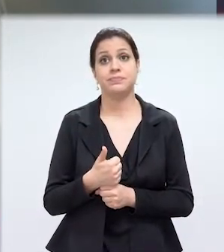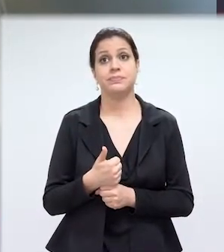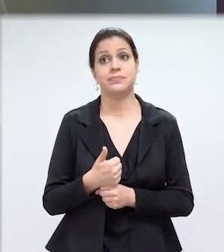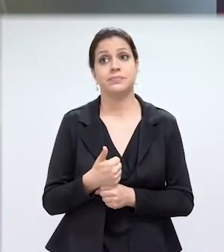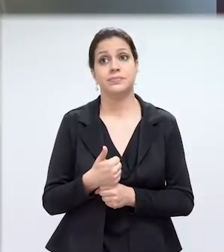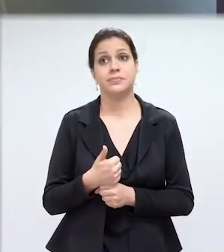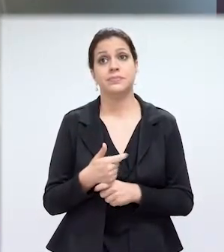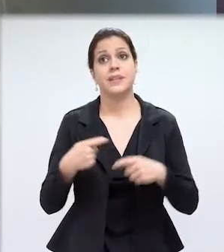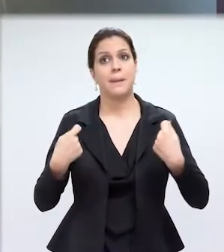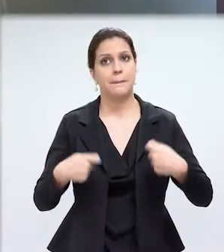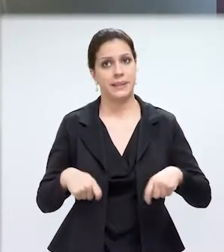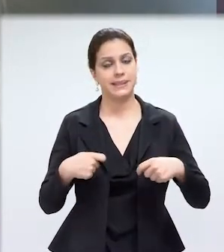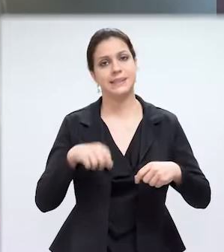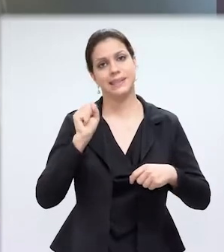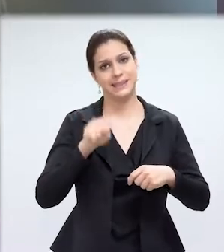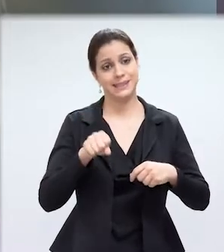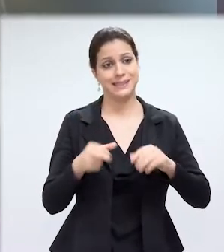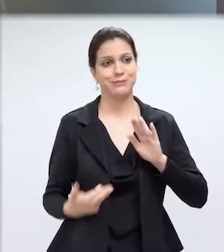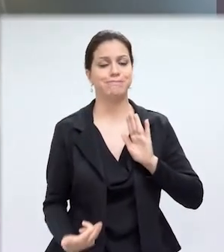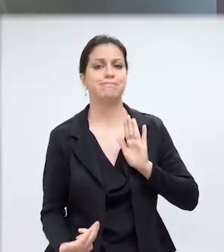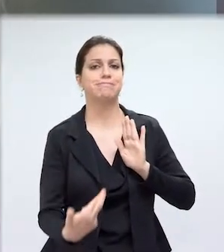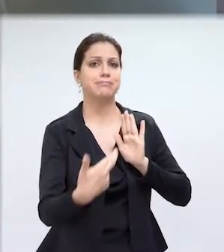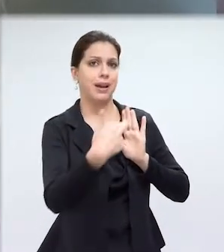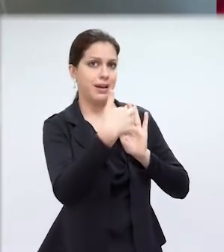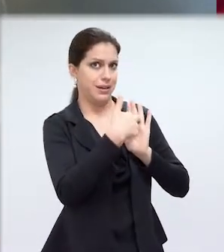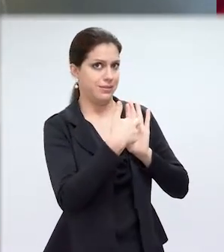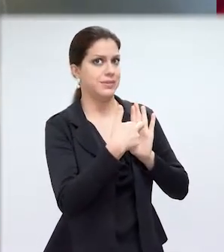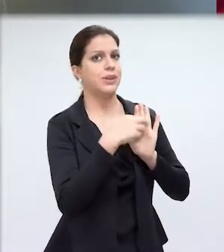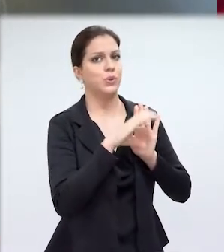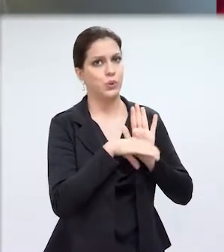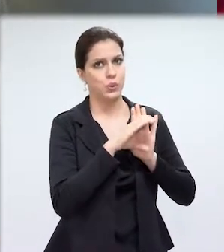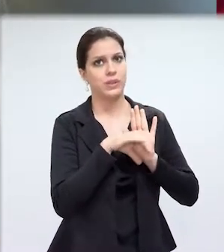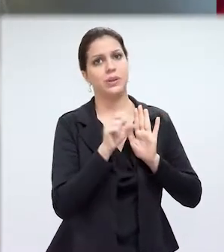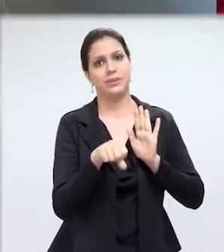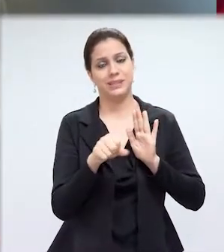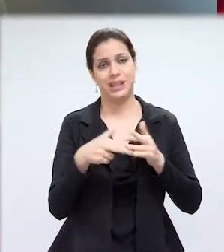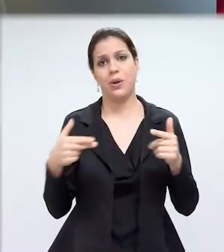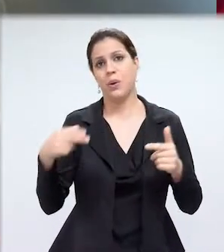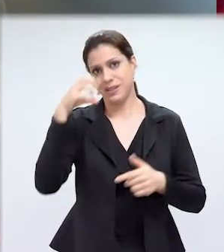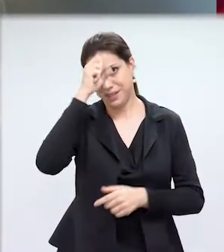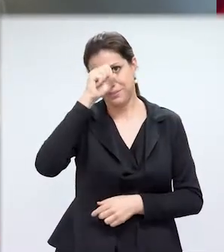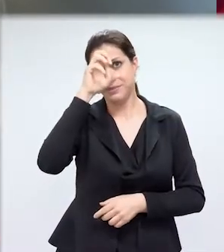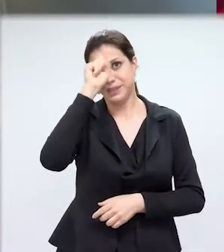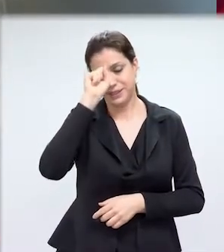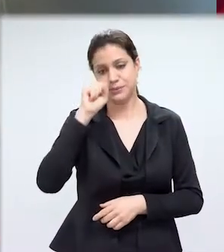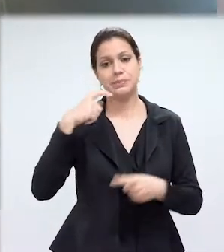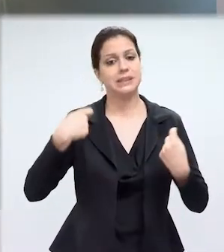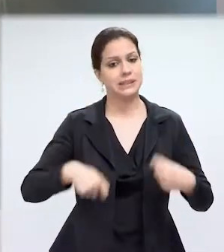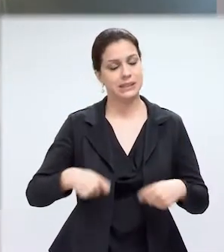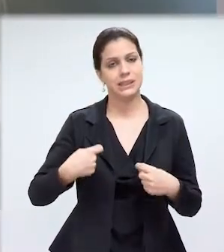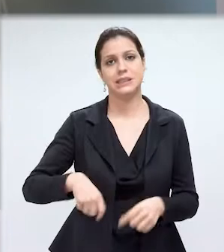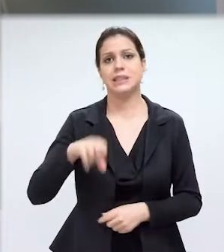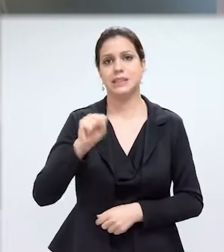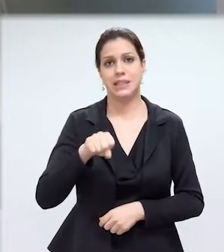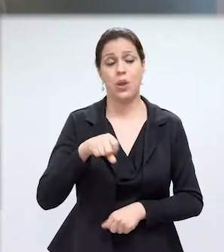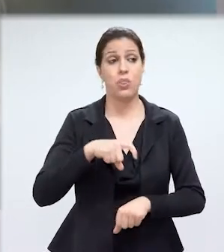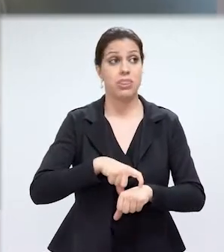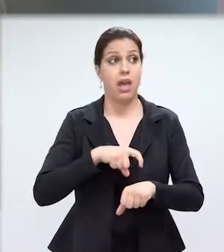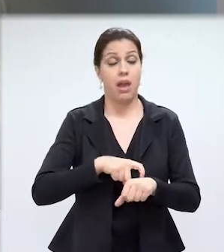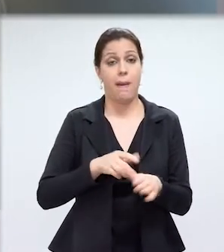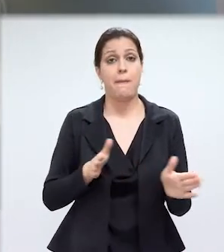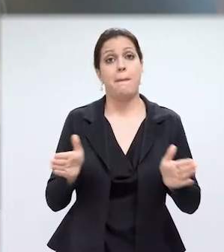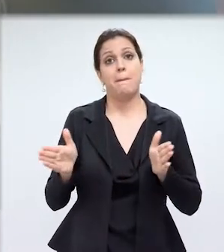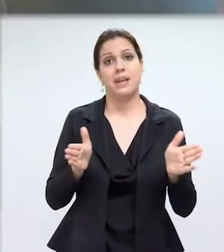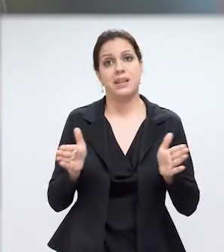de 2021 sem que haja uma retomada dos conteúdos, né? Então, isso daí